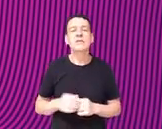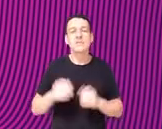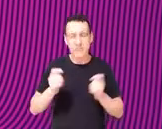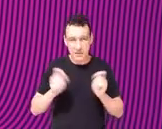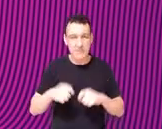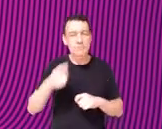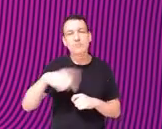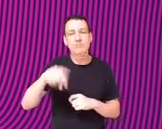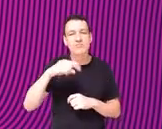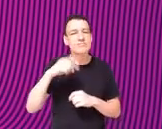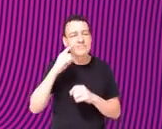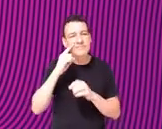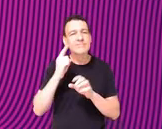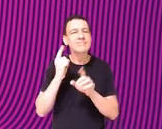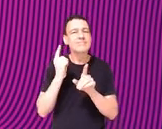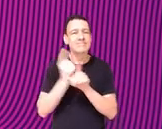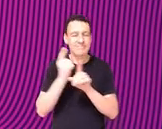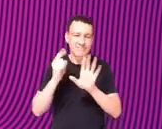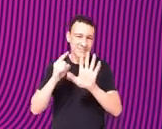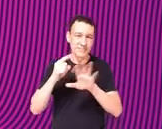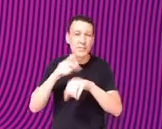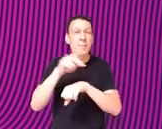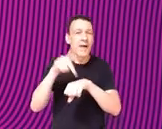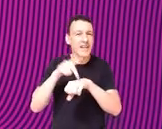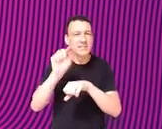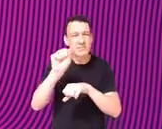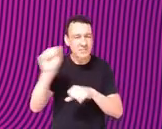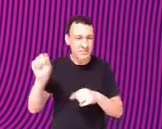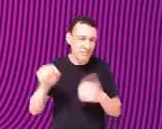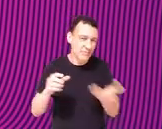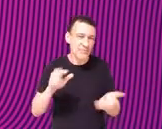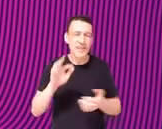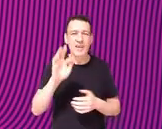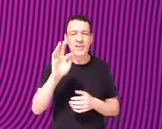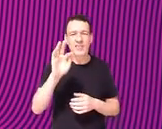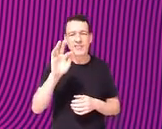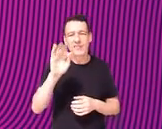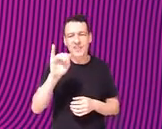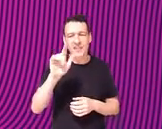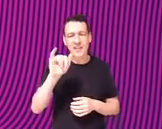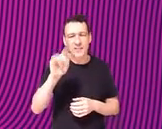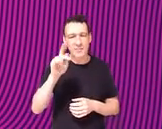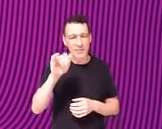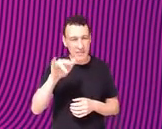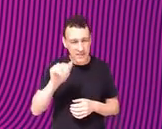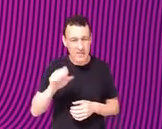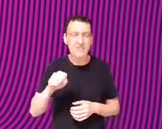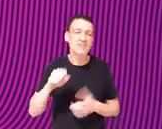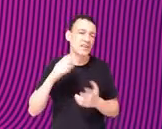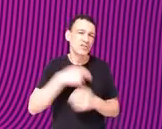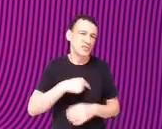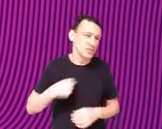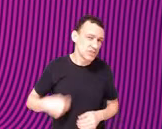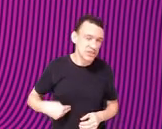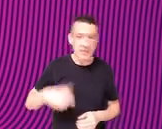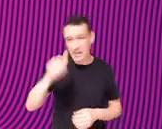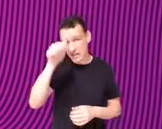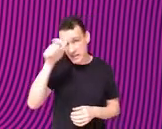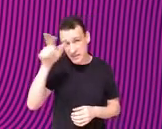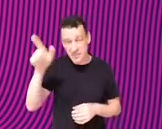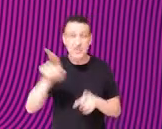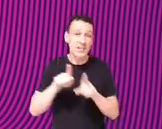existem nestes países, como as Filipinas, a China, a Índia e na América Latina, uma correlação